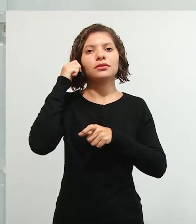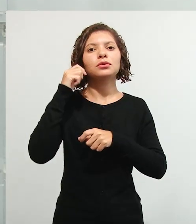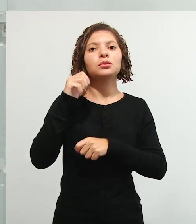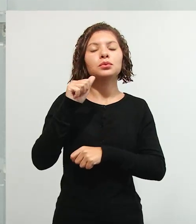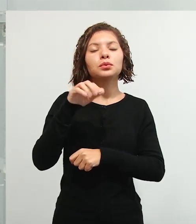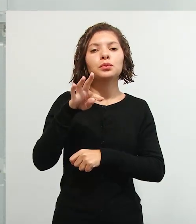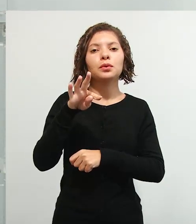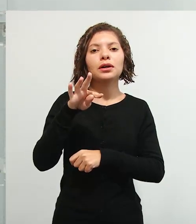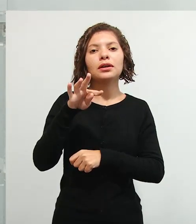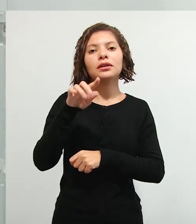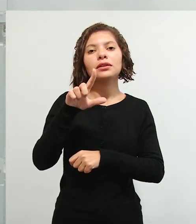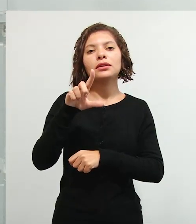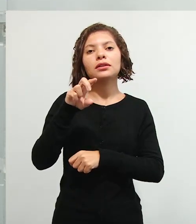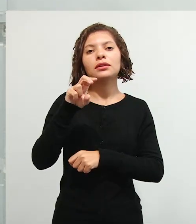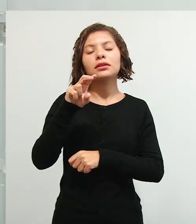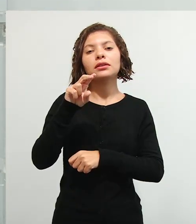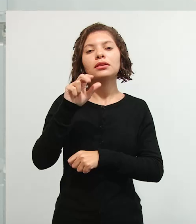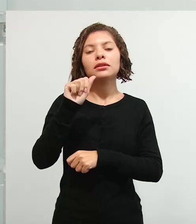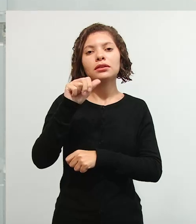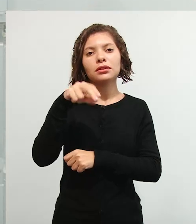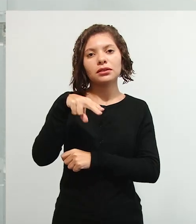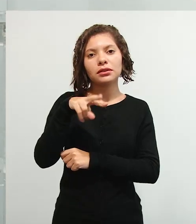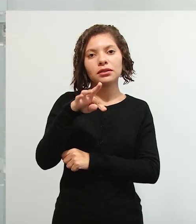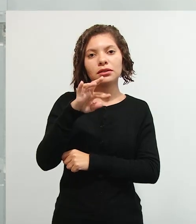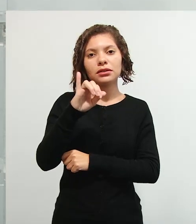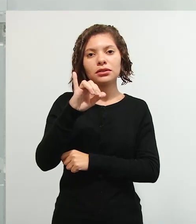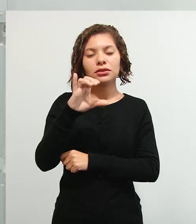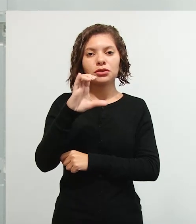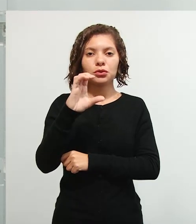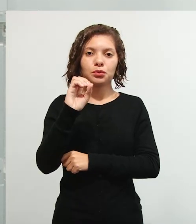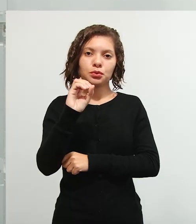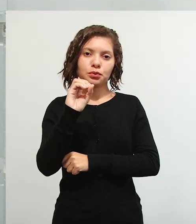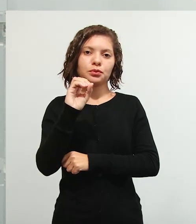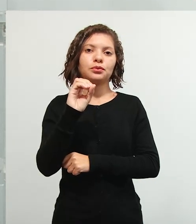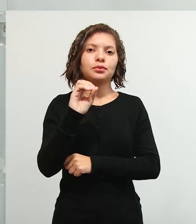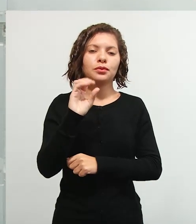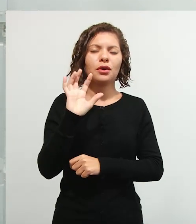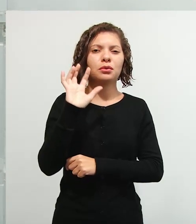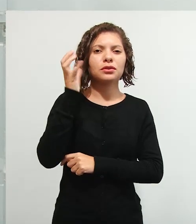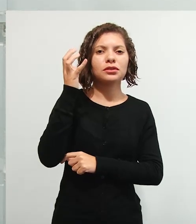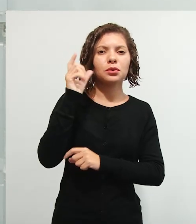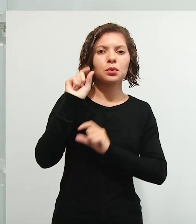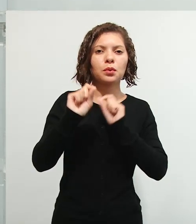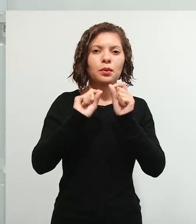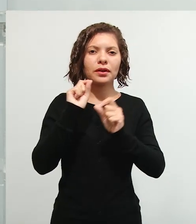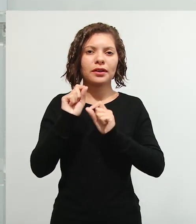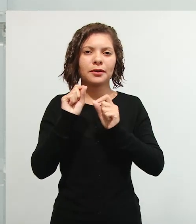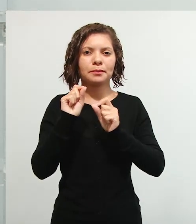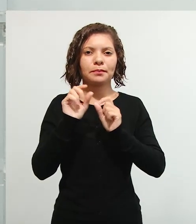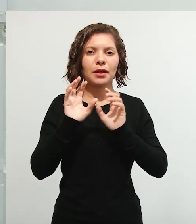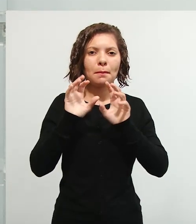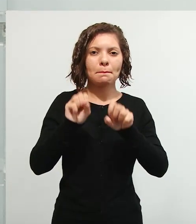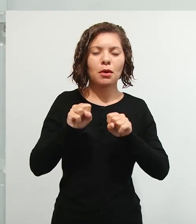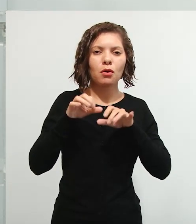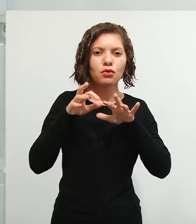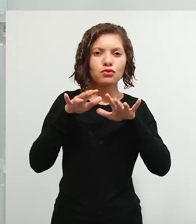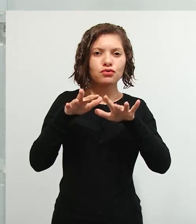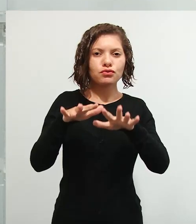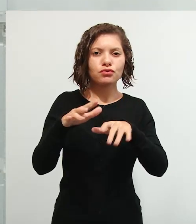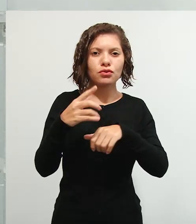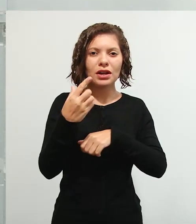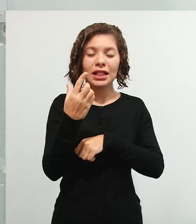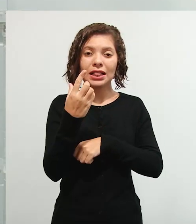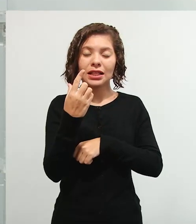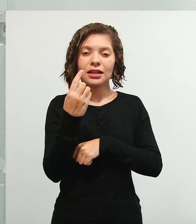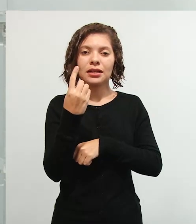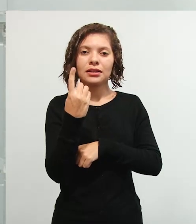no Atlântico, ele movimentou, o número não é preciso, entre 10 e 15